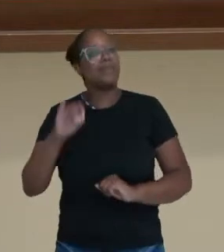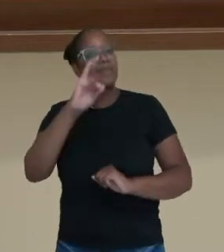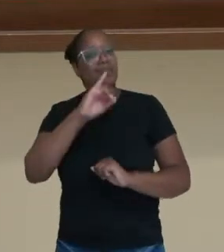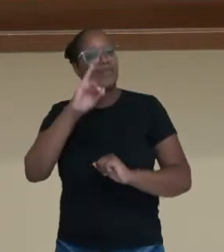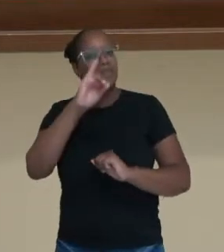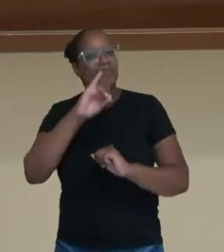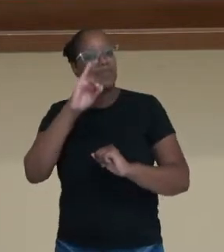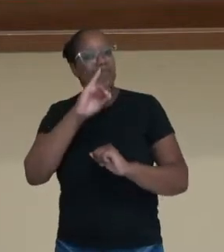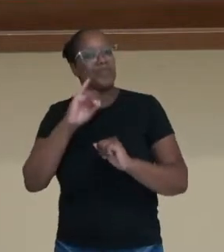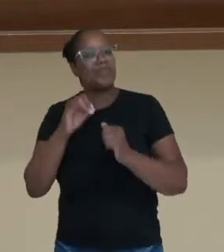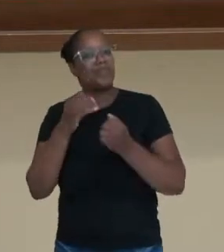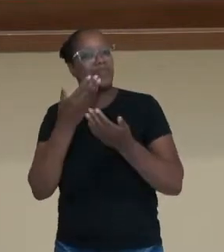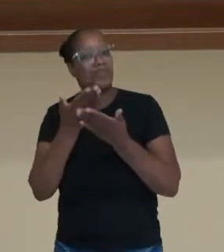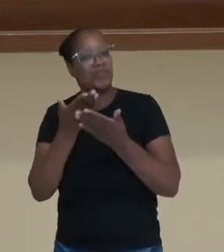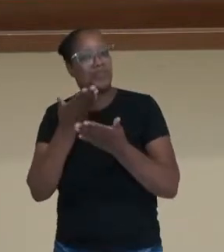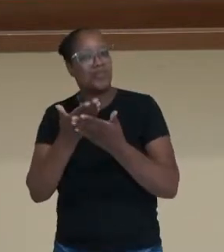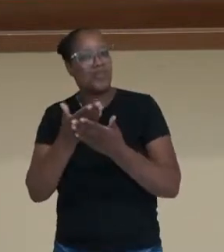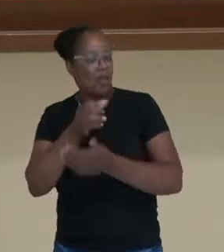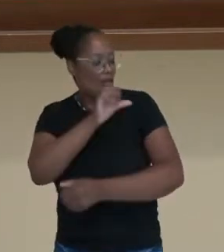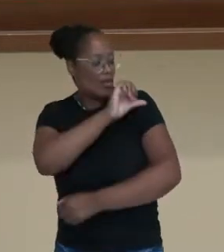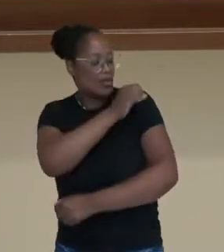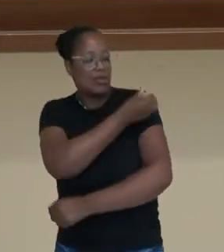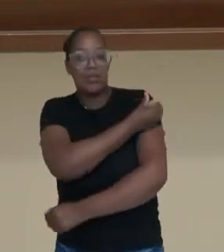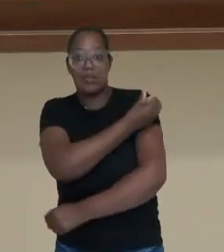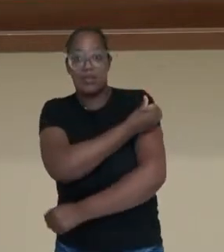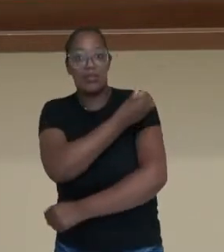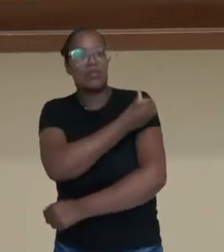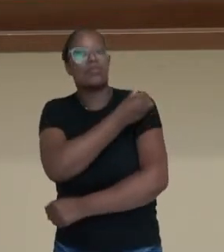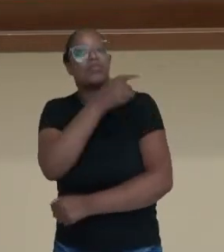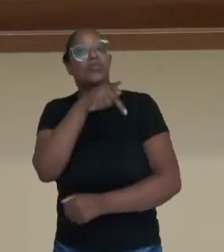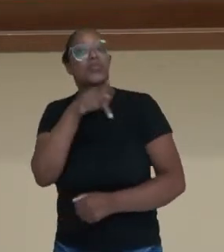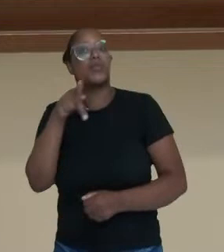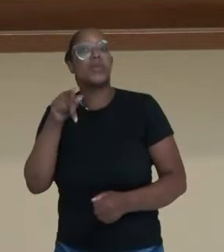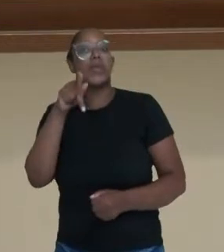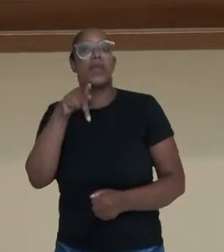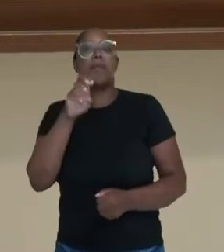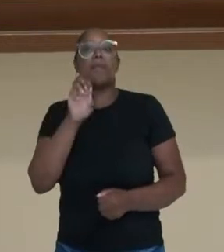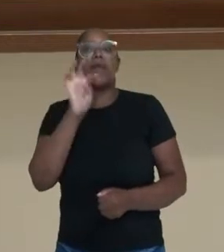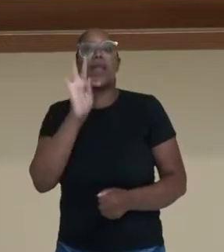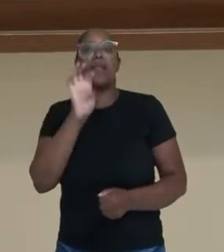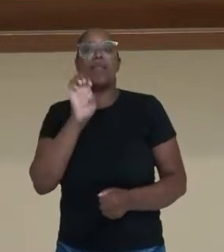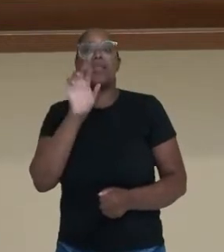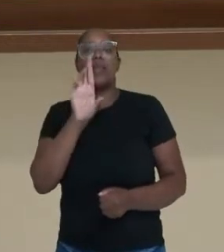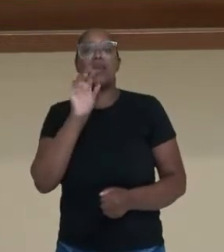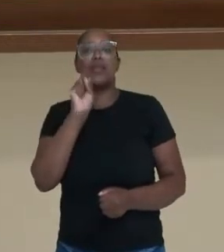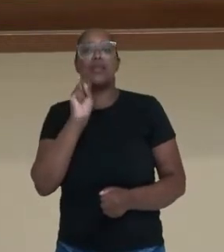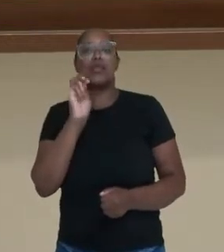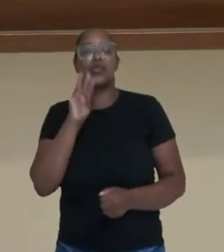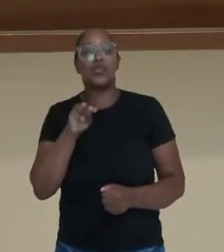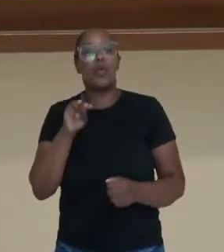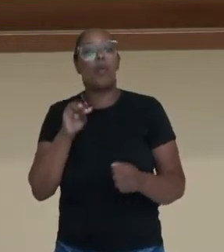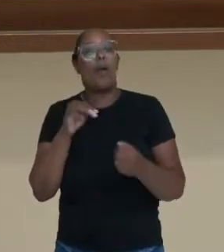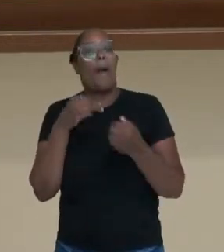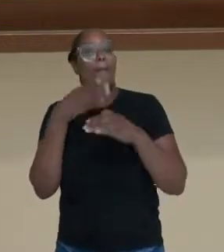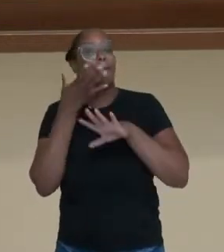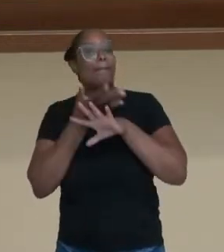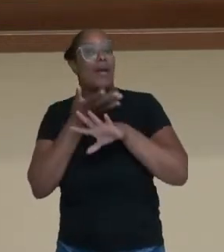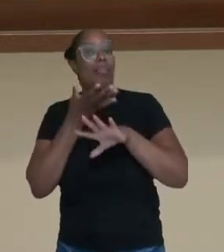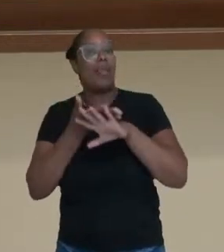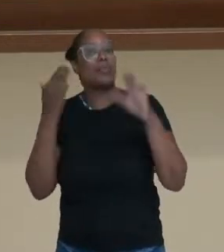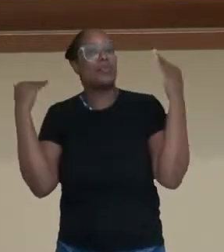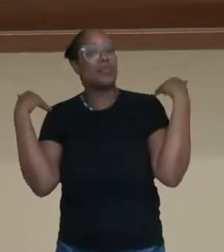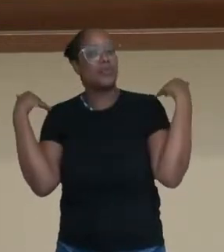Olá, pessoal do sexto ano. Eu sou o professor Peterson, da disciplina de Educação Física, e quero conversar um pouquinho